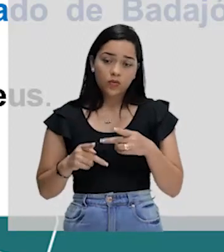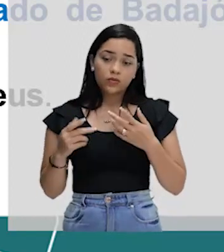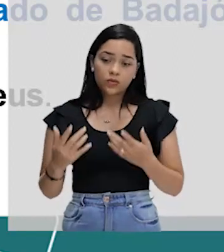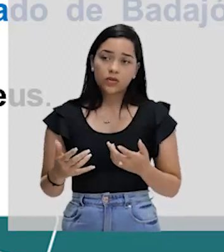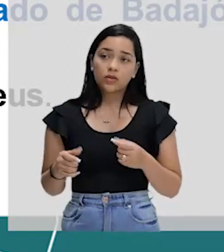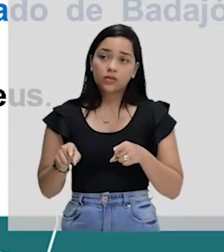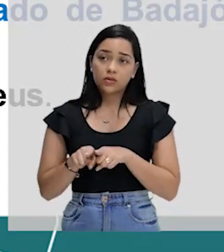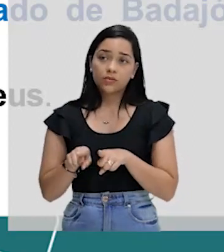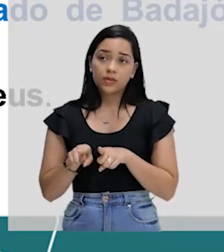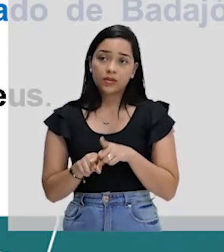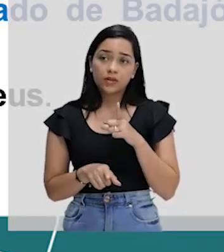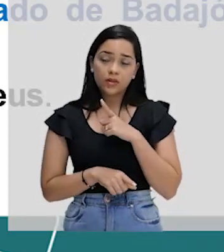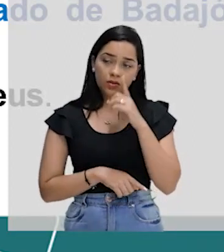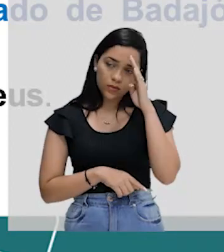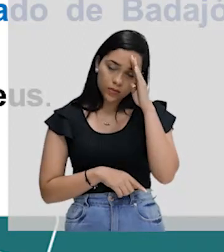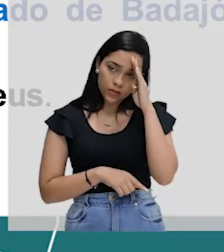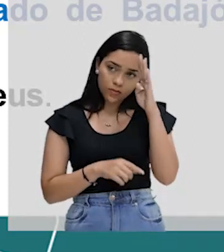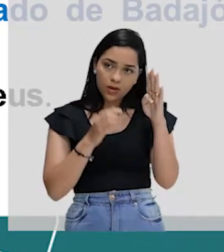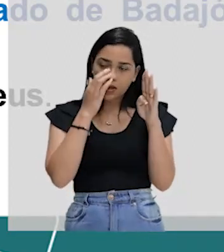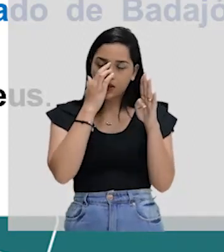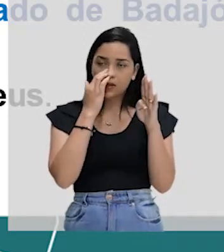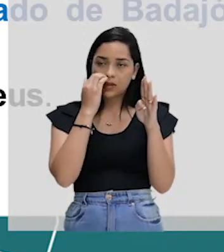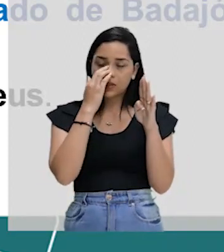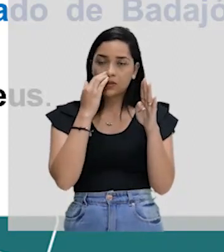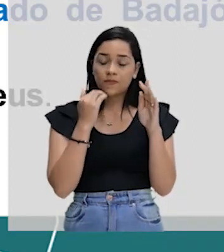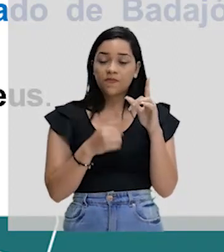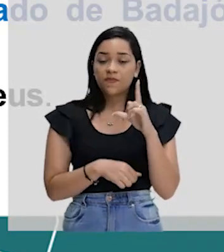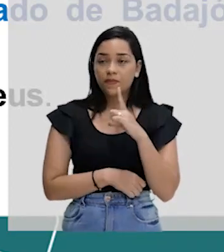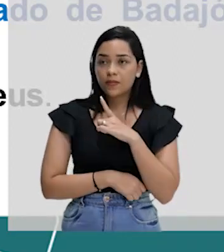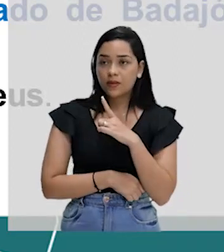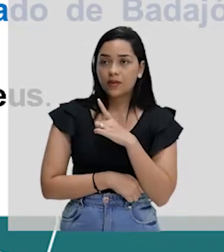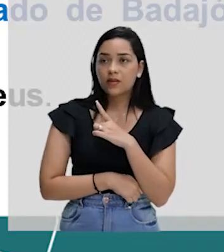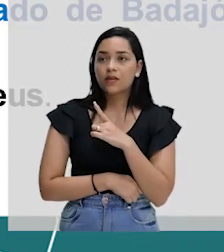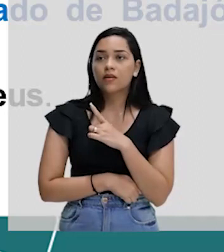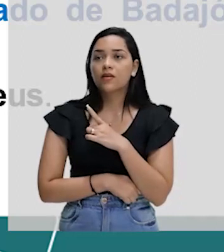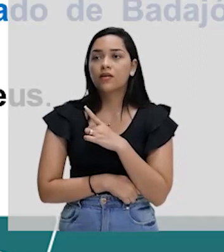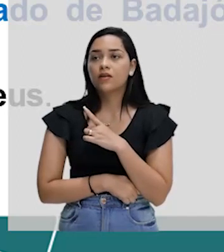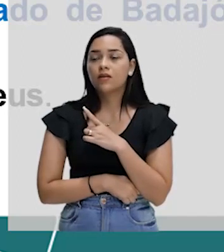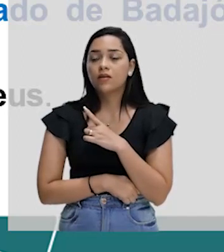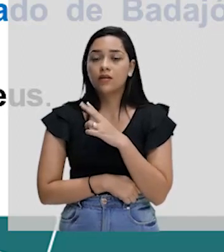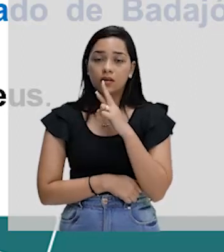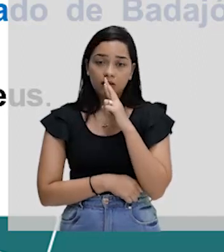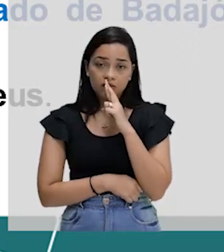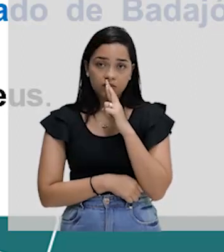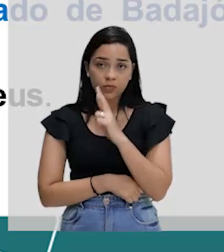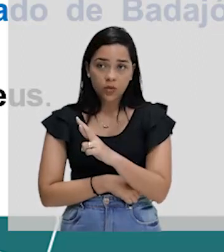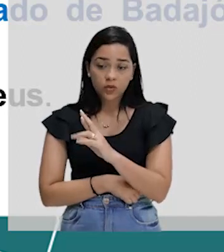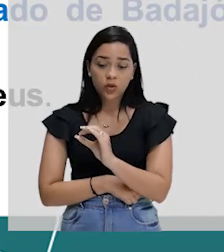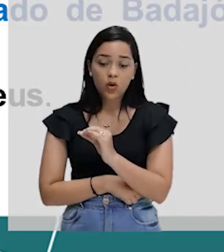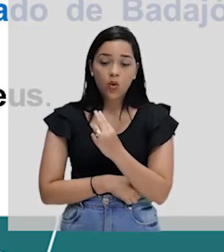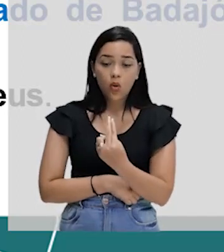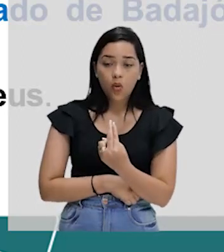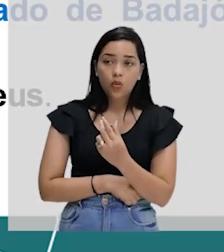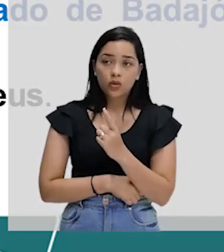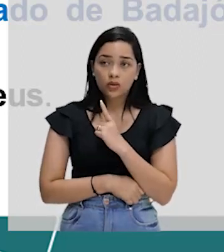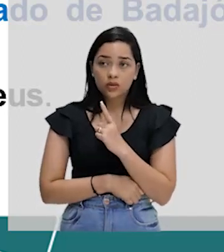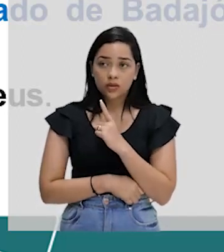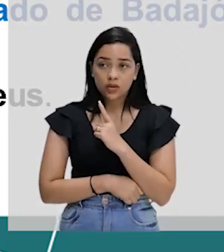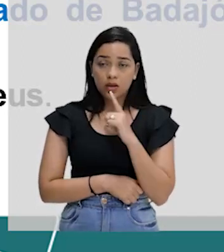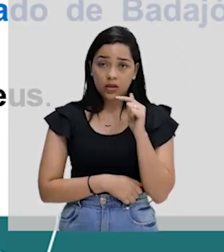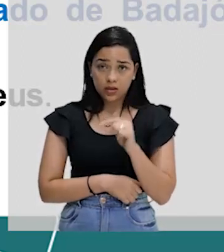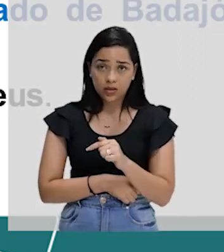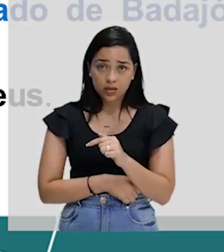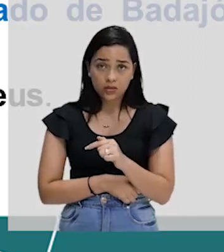certeza, um dos principais desdobramentos, um dos principais resultados ou efeitos que nós teremos